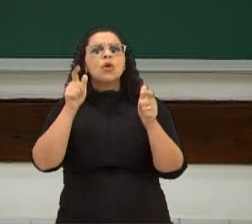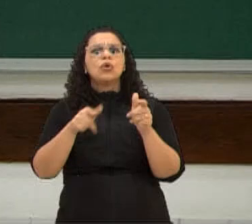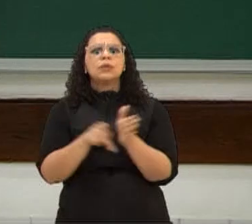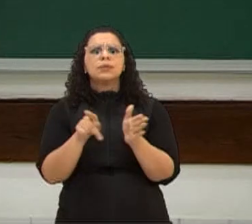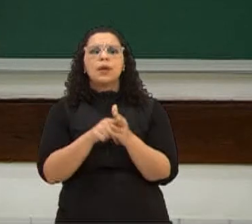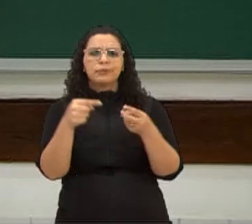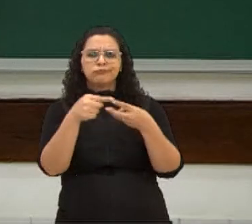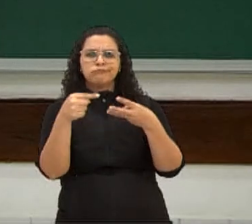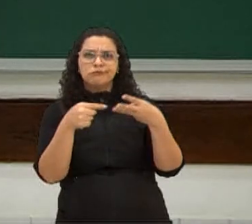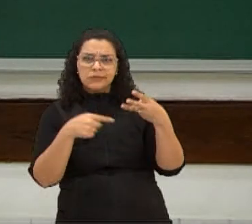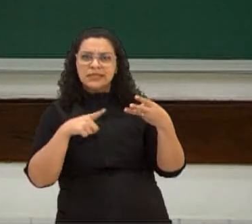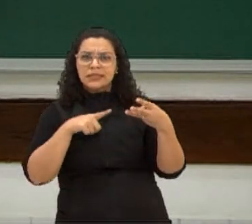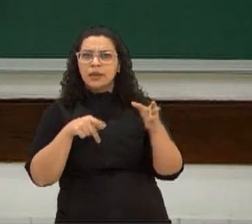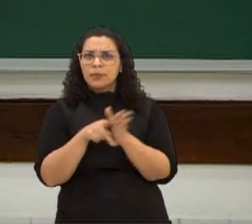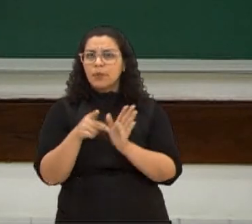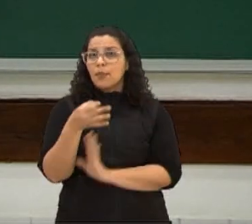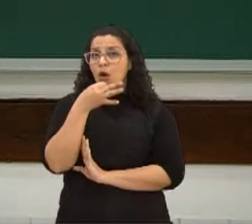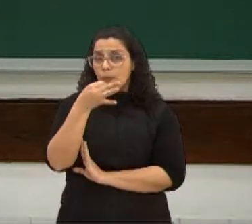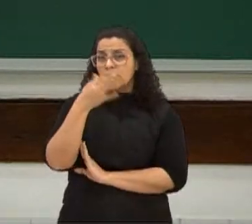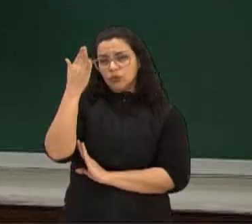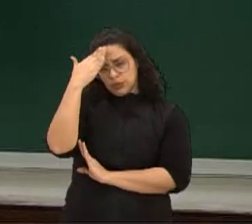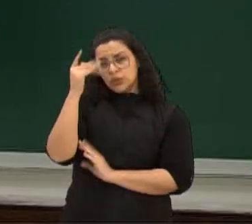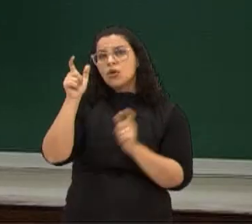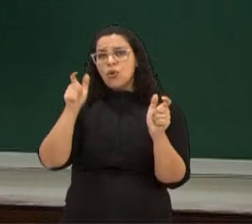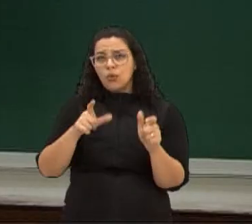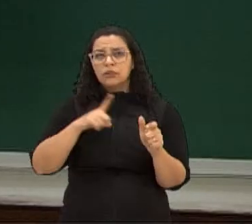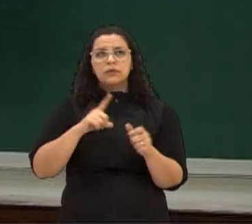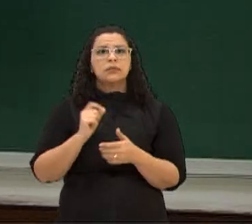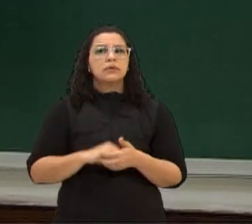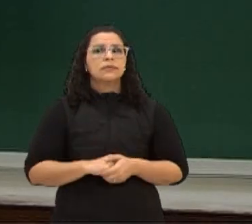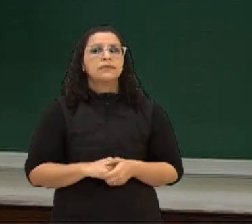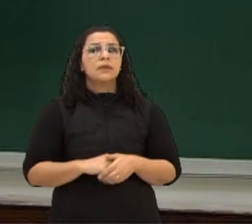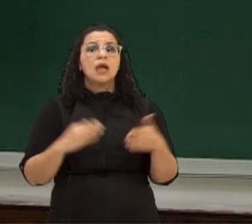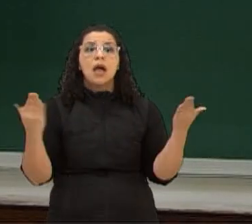estão ali os meus argumentos, ok?